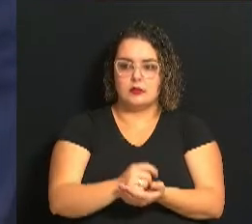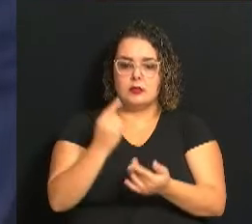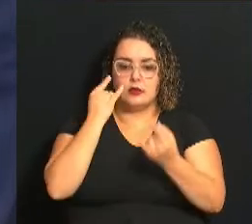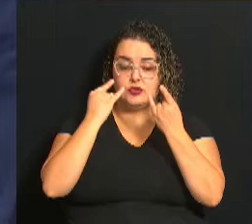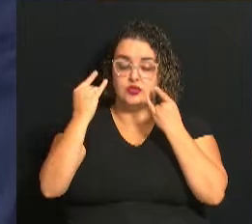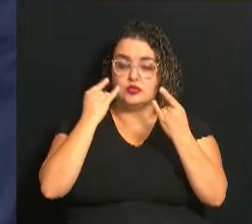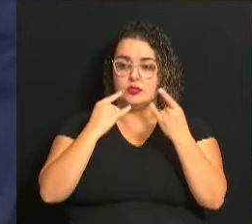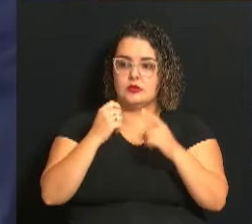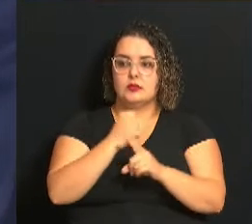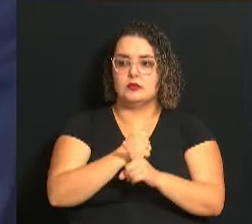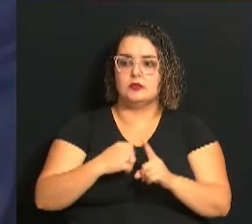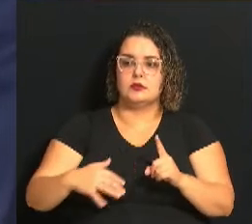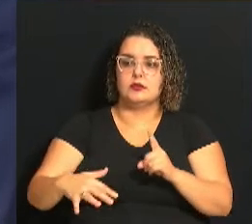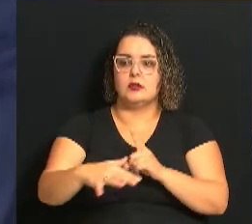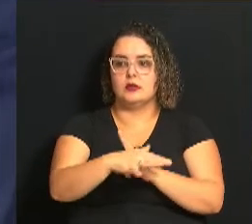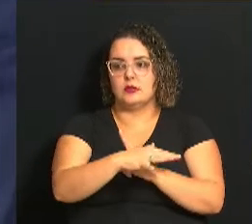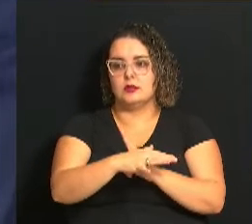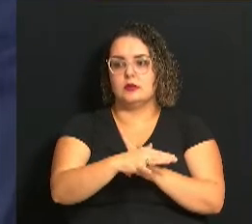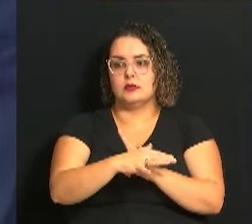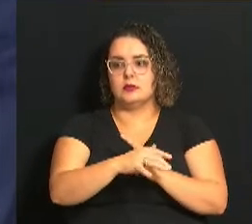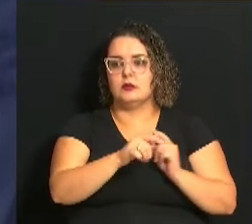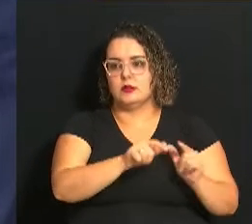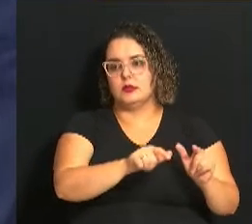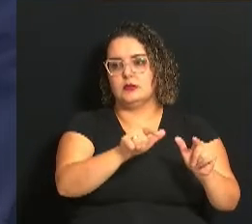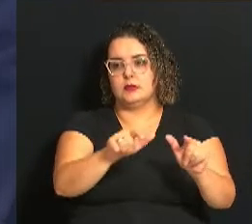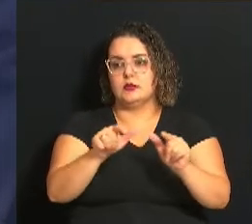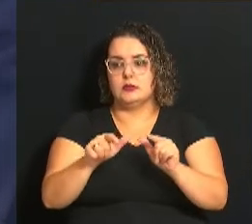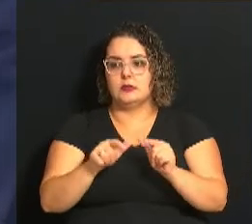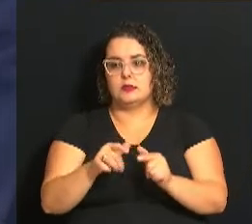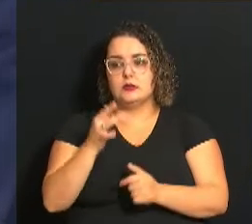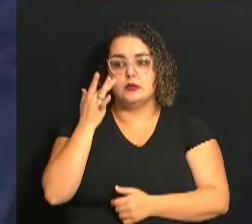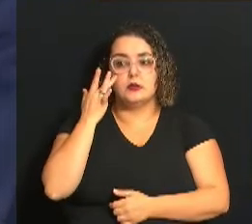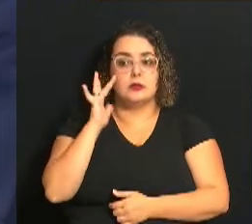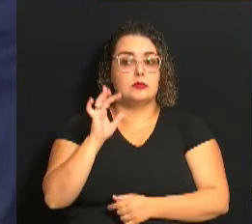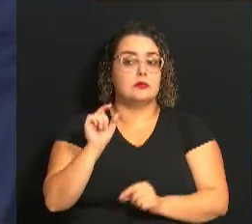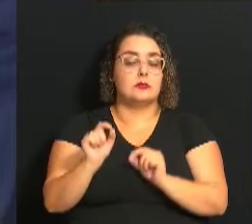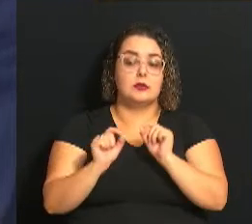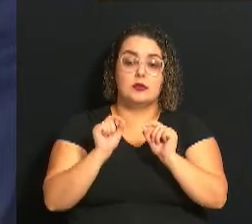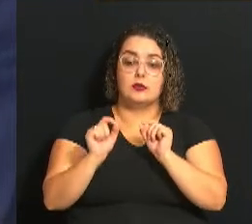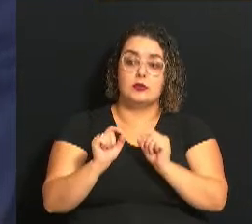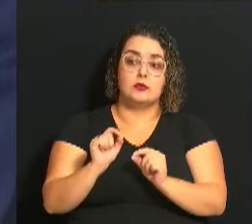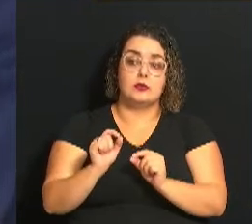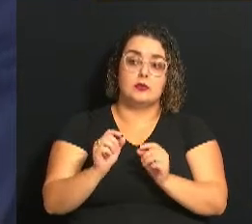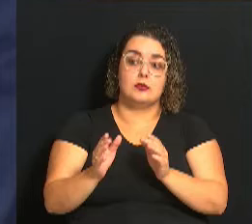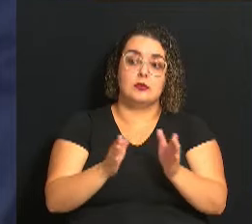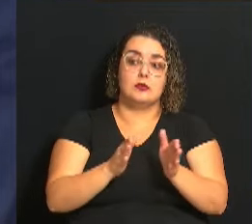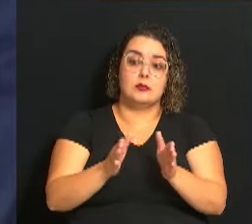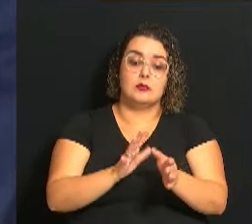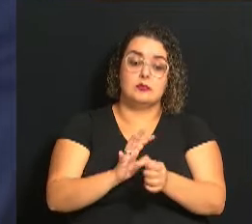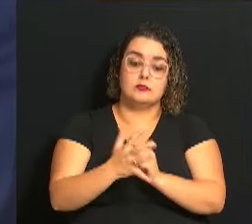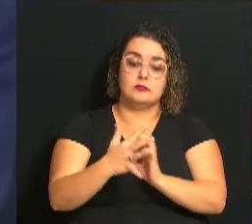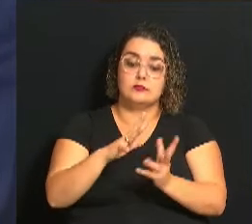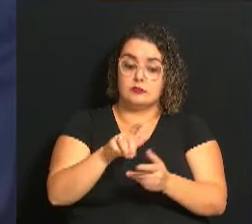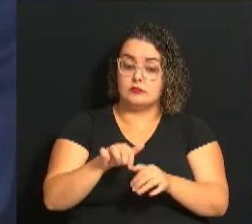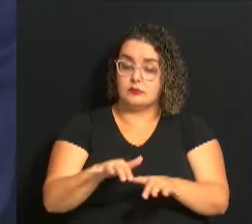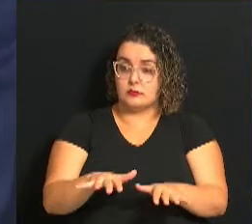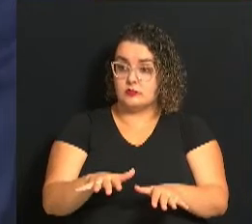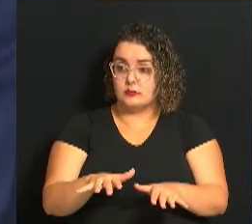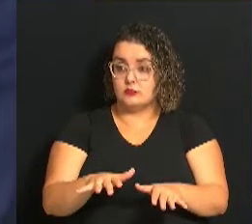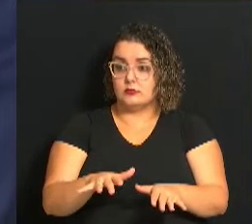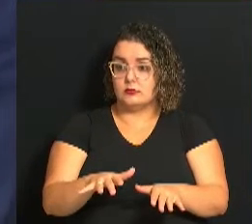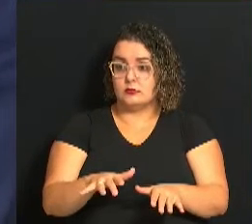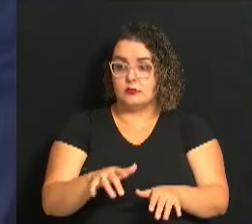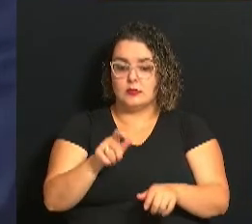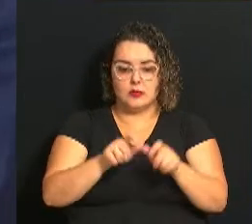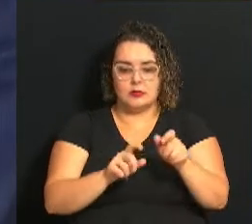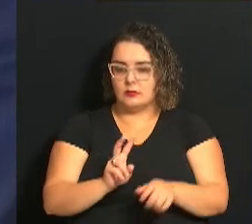social para esses locais. Eu não sei como é que ficou essa questão. Durante a pandemia, muitas pessoas não foram até lá